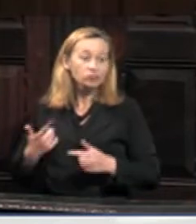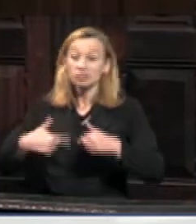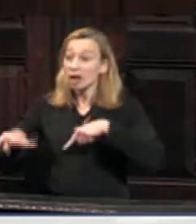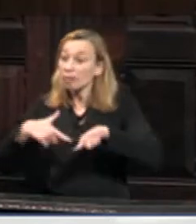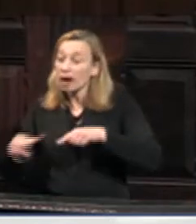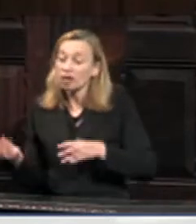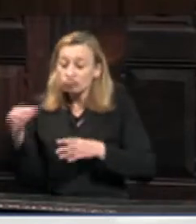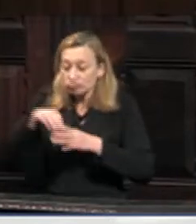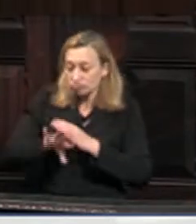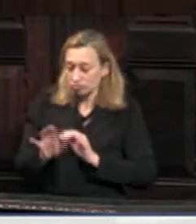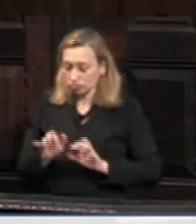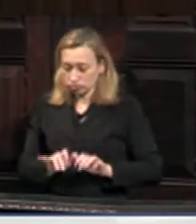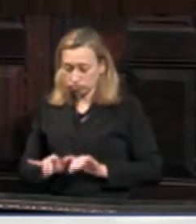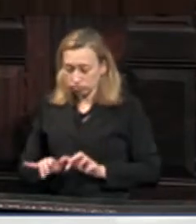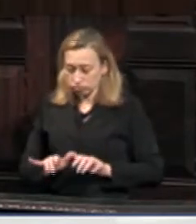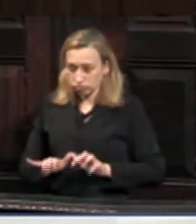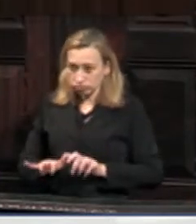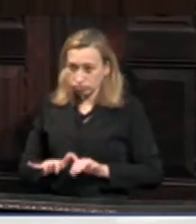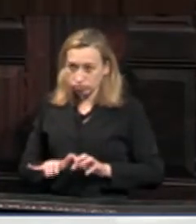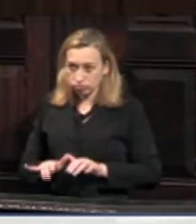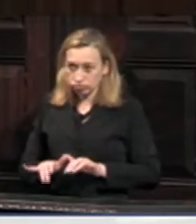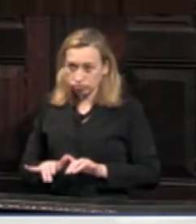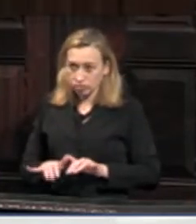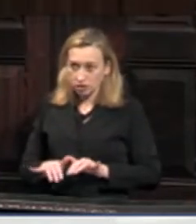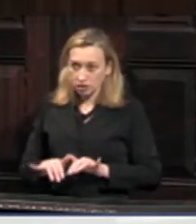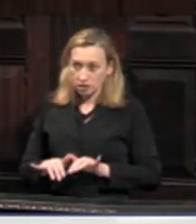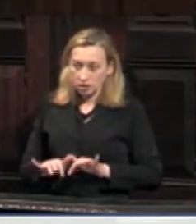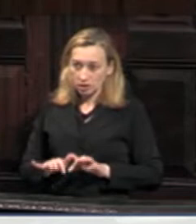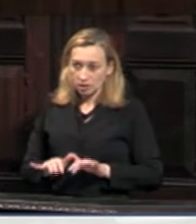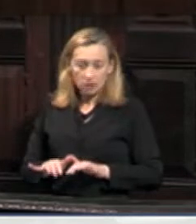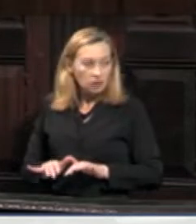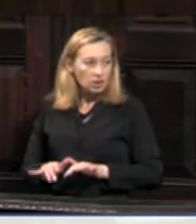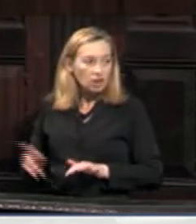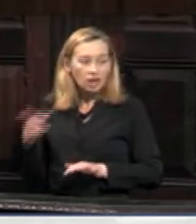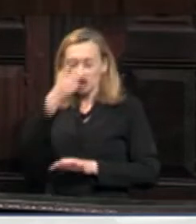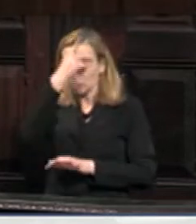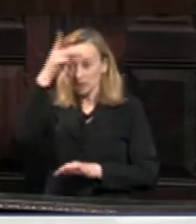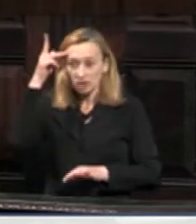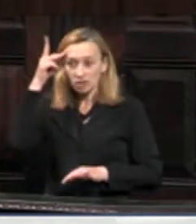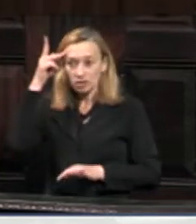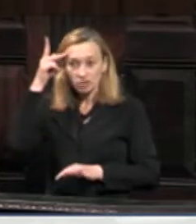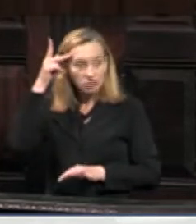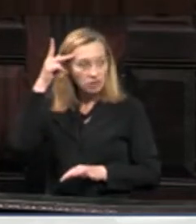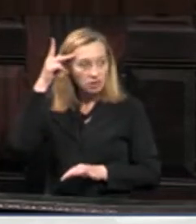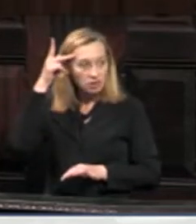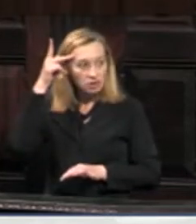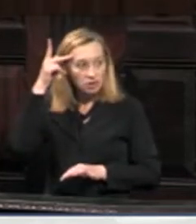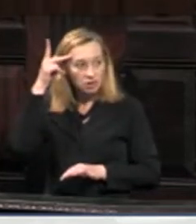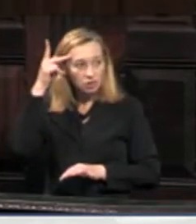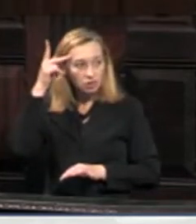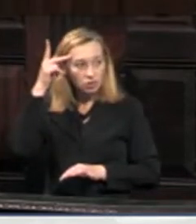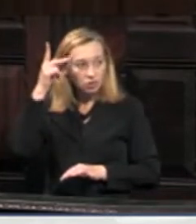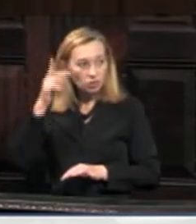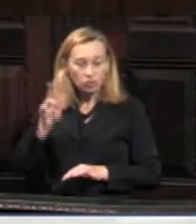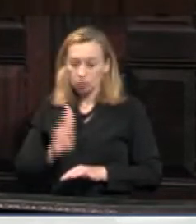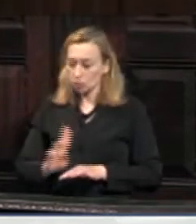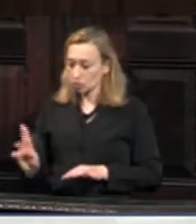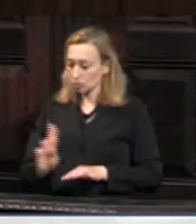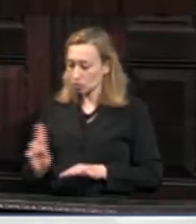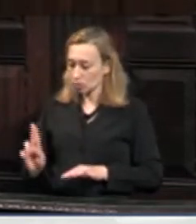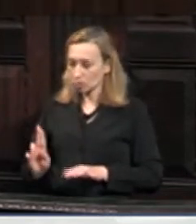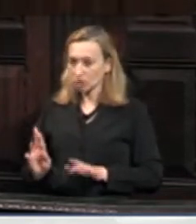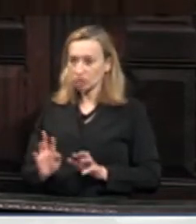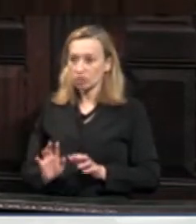sistema dentro de um computador, onde as pessoas são inscritas para uma